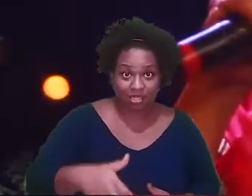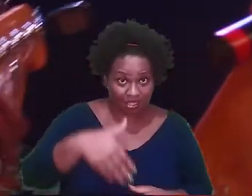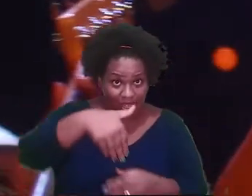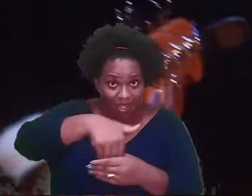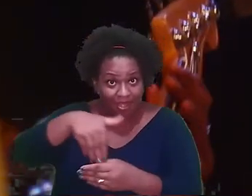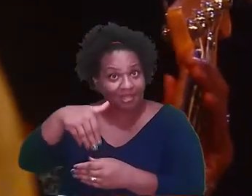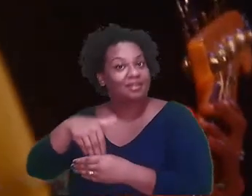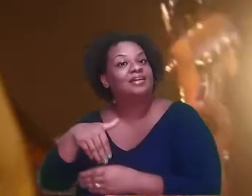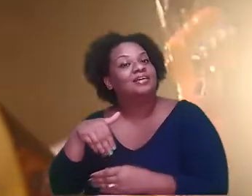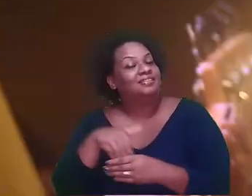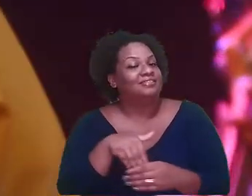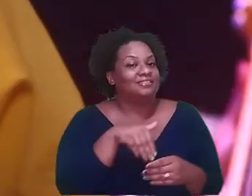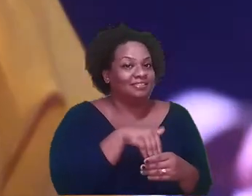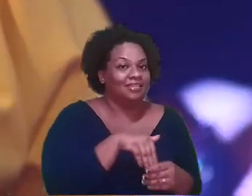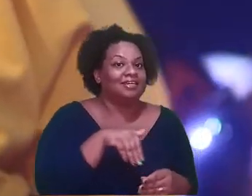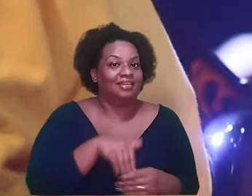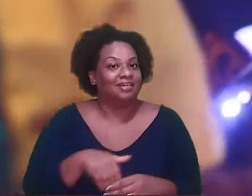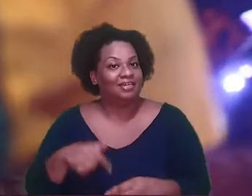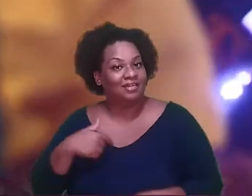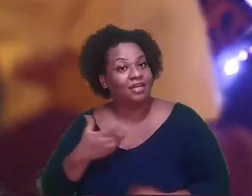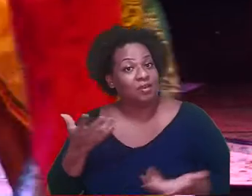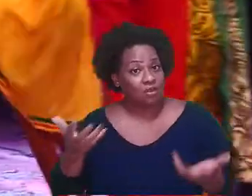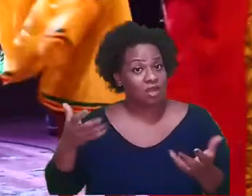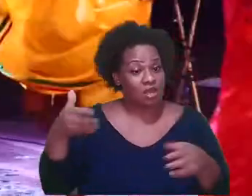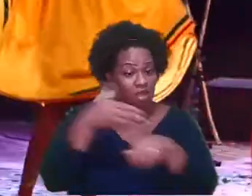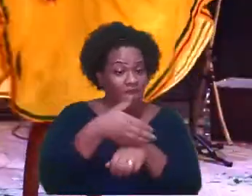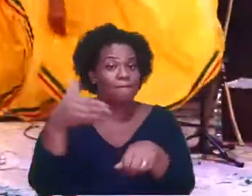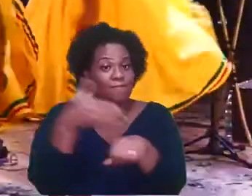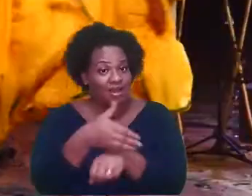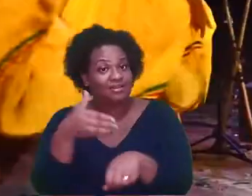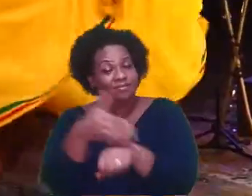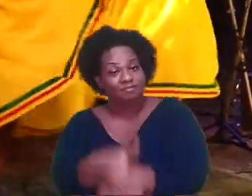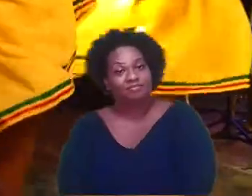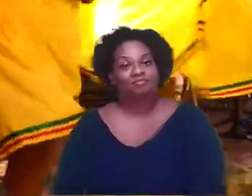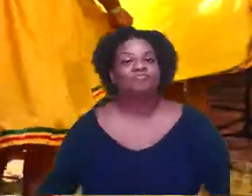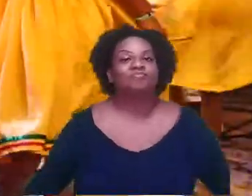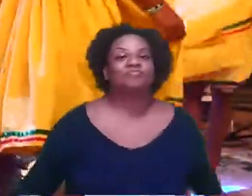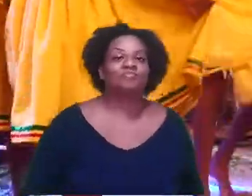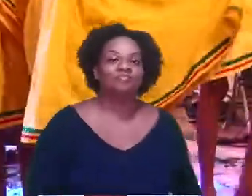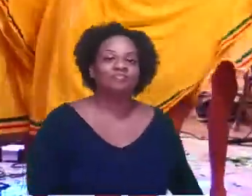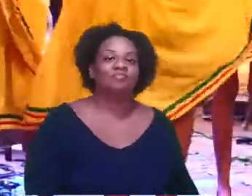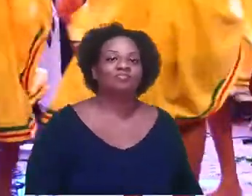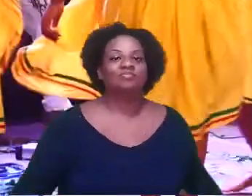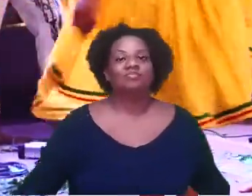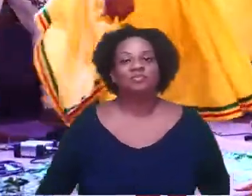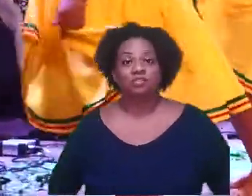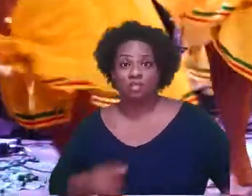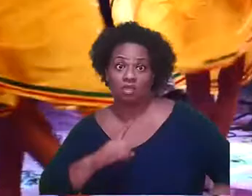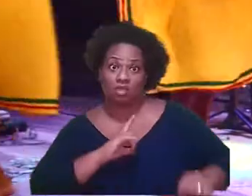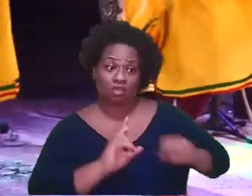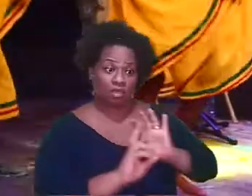Elas como representação. Tá na hora do pau comer. E o baixo clero como representação. Tá na hora do pau comer.